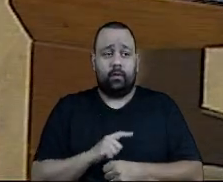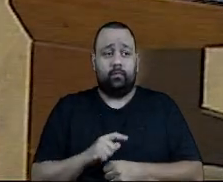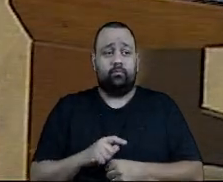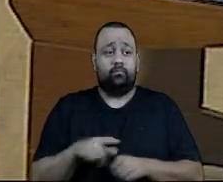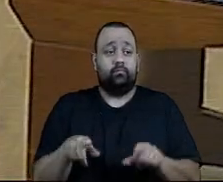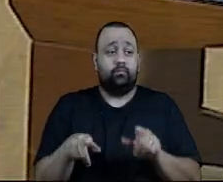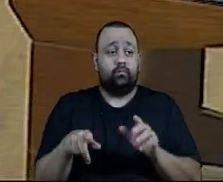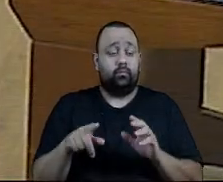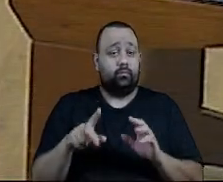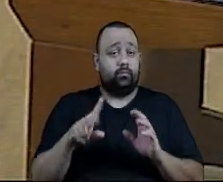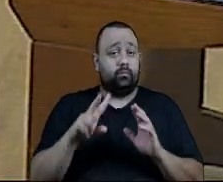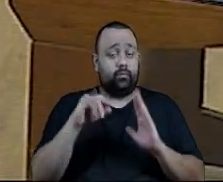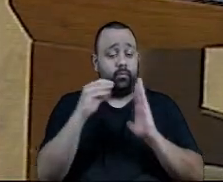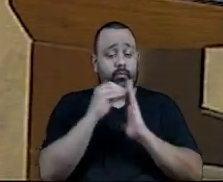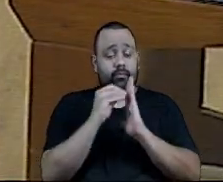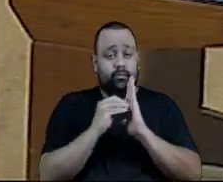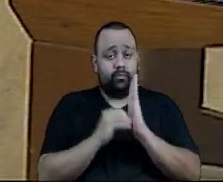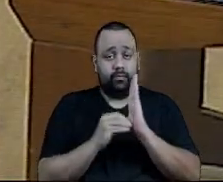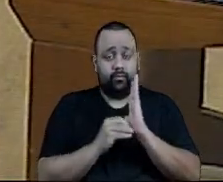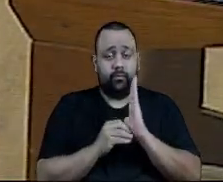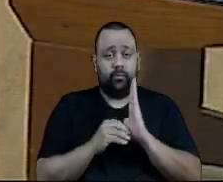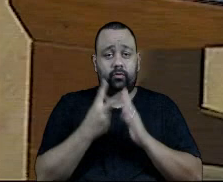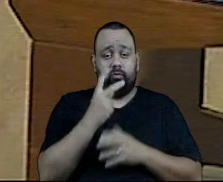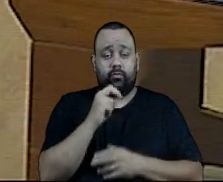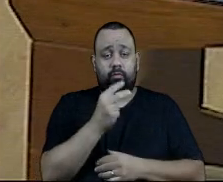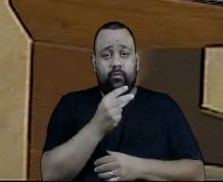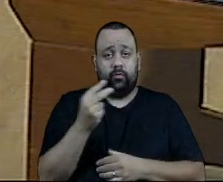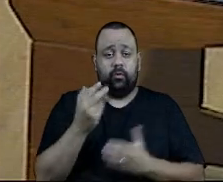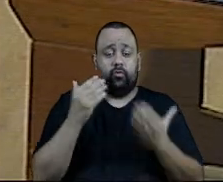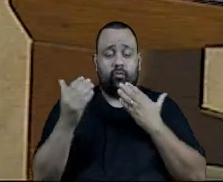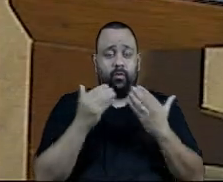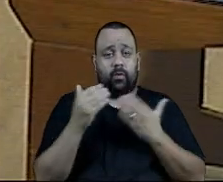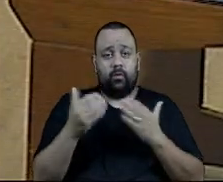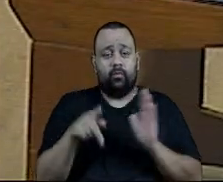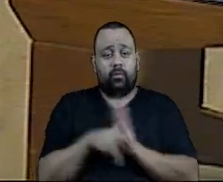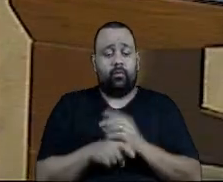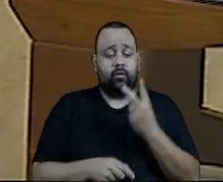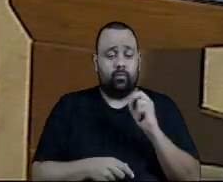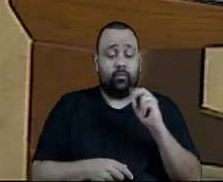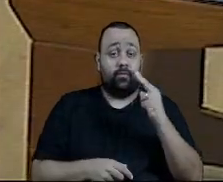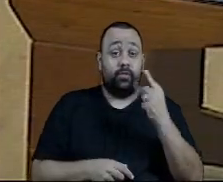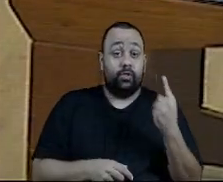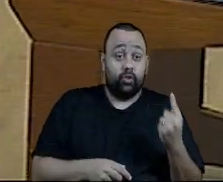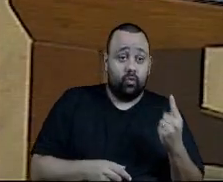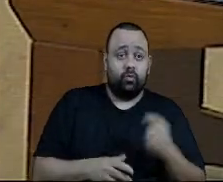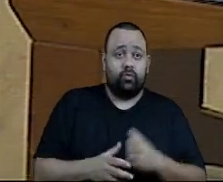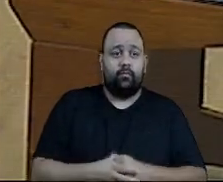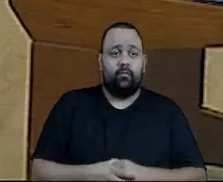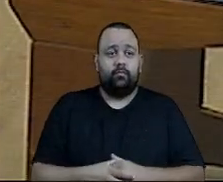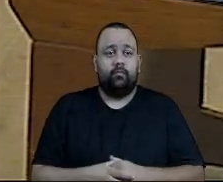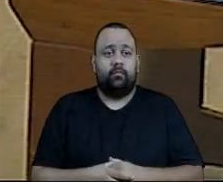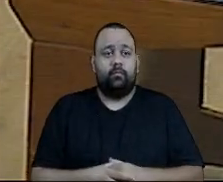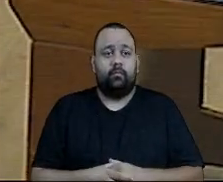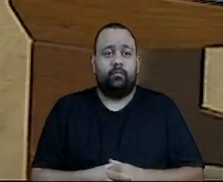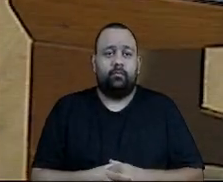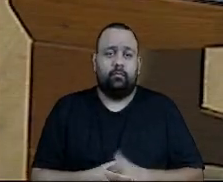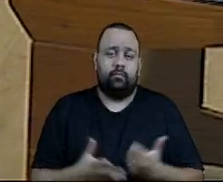terceiro quadrimestre e dados também de fechamento de 2022 e comparativos com 2021.